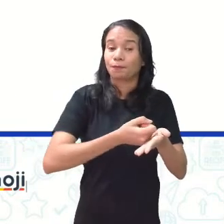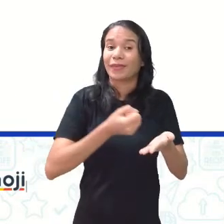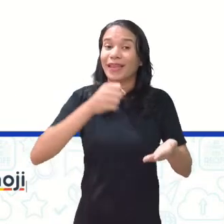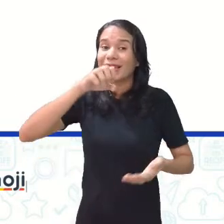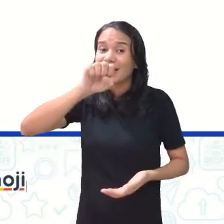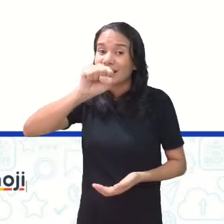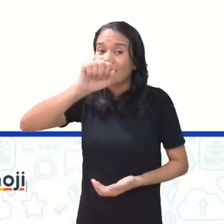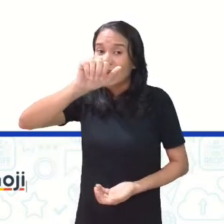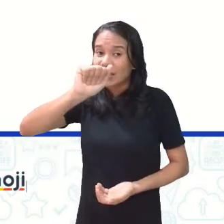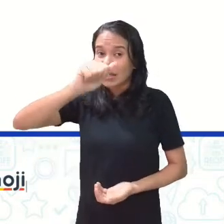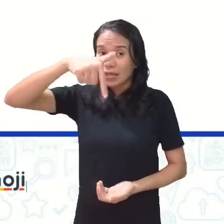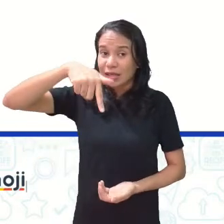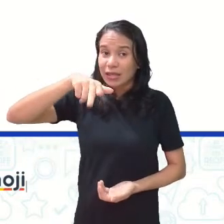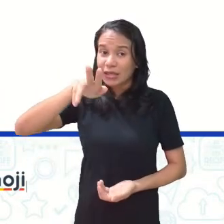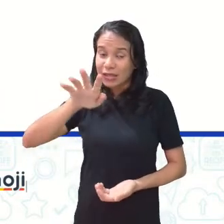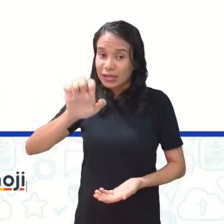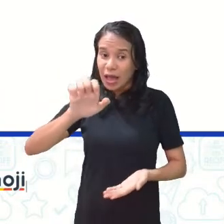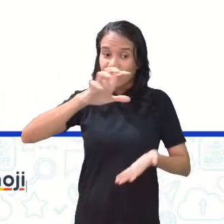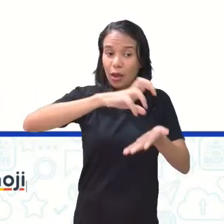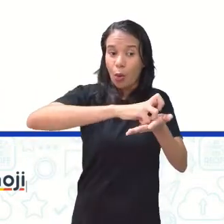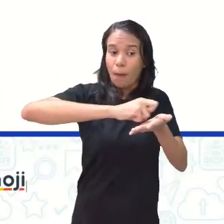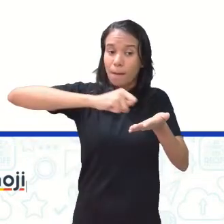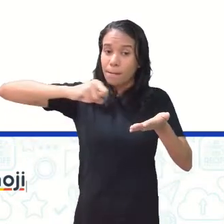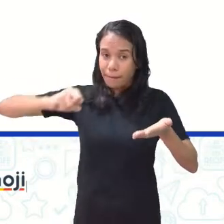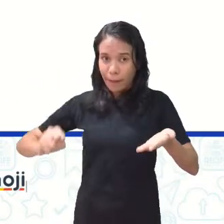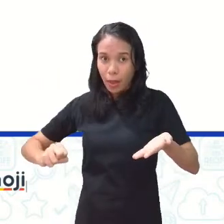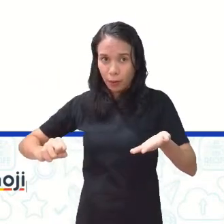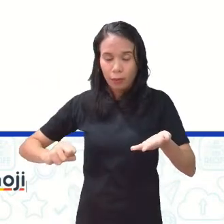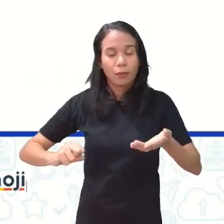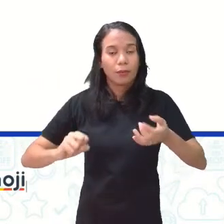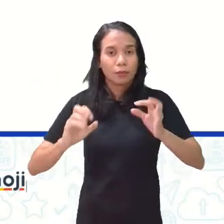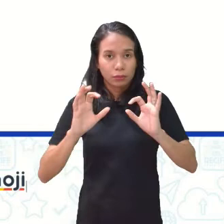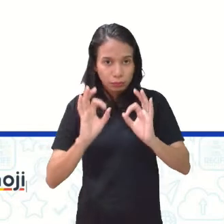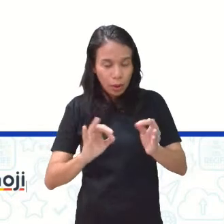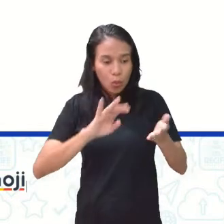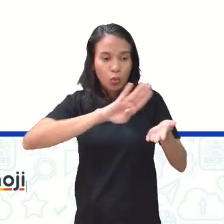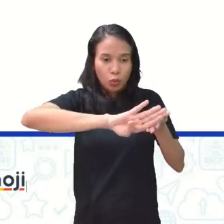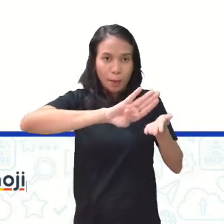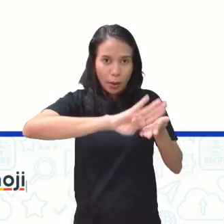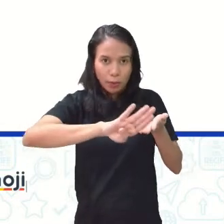eu retiro o dinheiro da minha conta, certo? Então, para cada